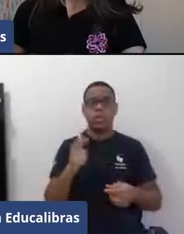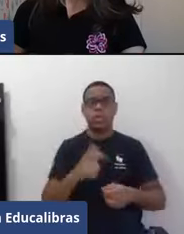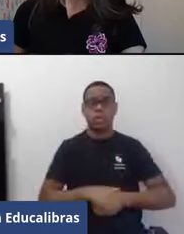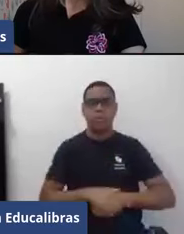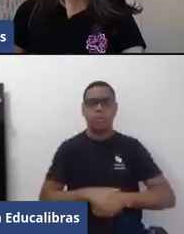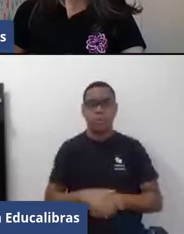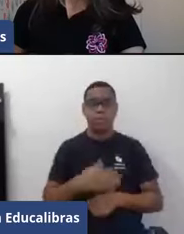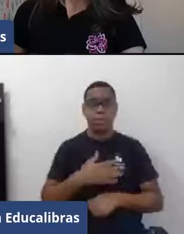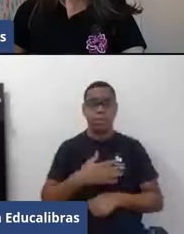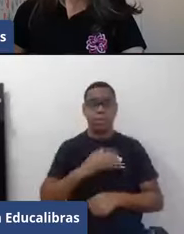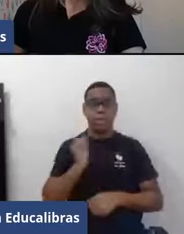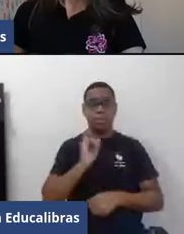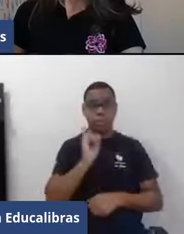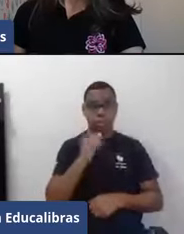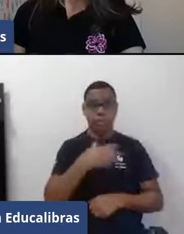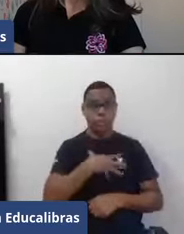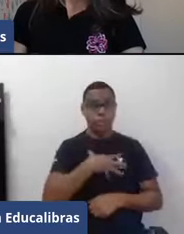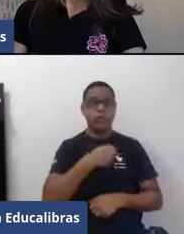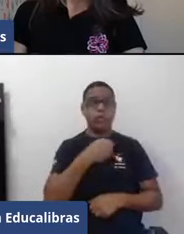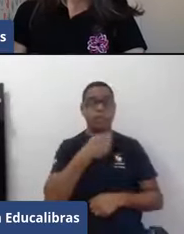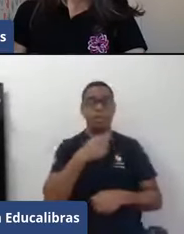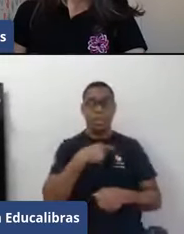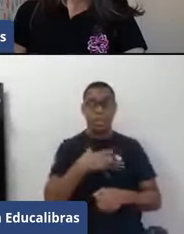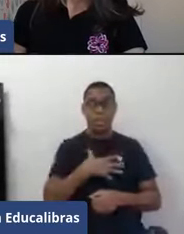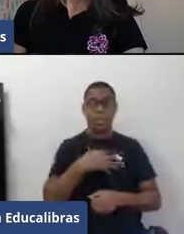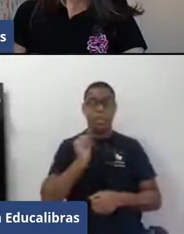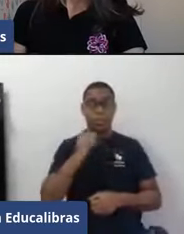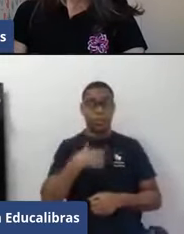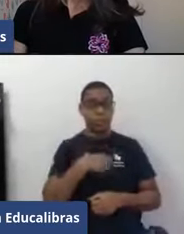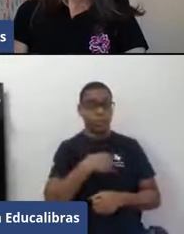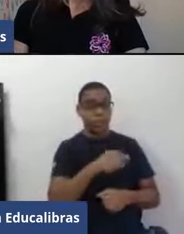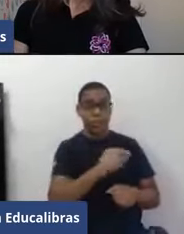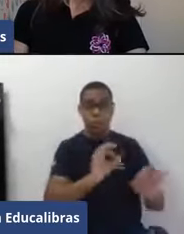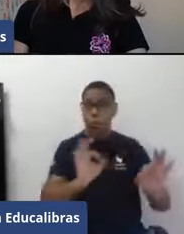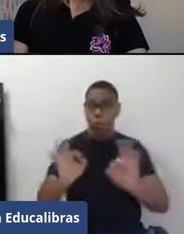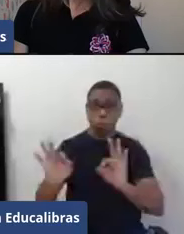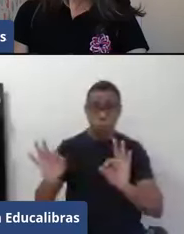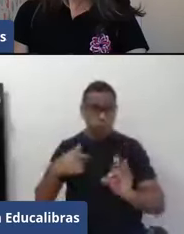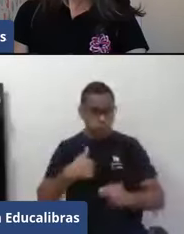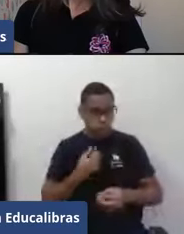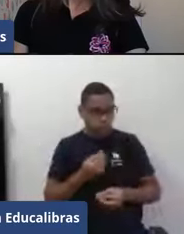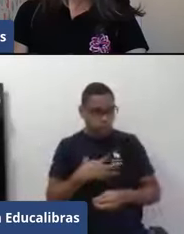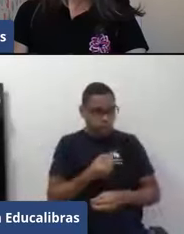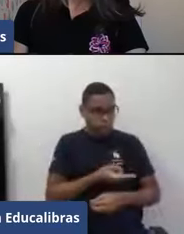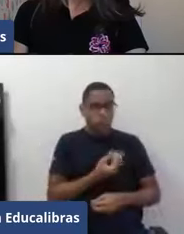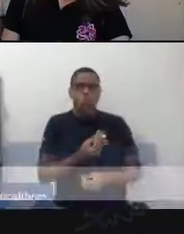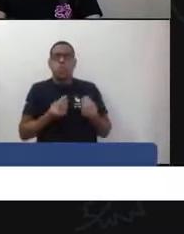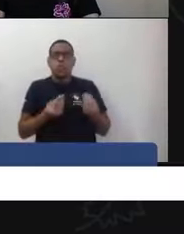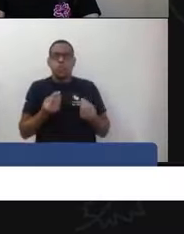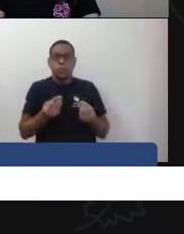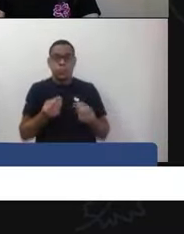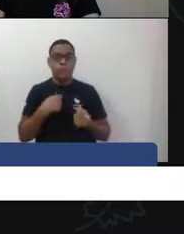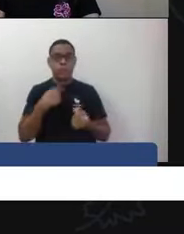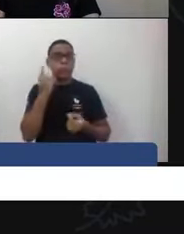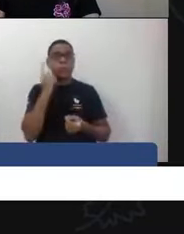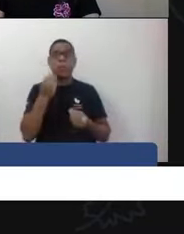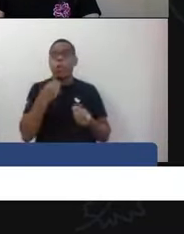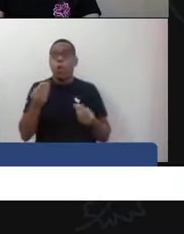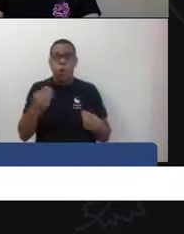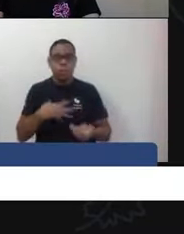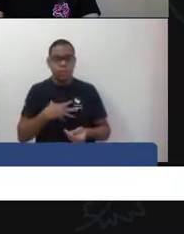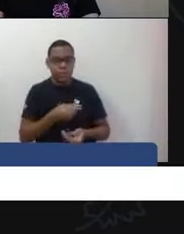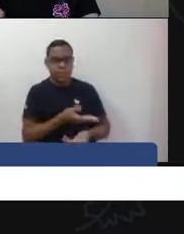meus irmãos não tinham filhos também, que eram mais novos que eu não sabia lidar com a questão. Então, eu não sabia nem o que a Larissa